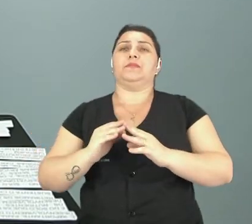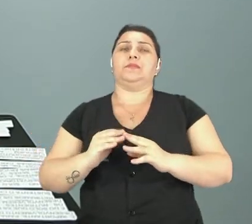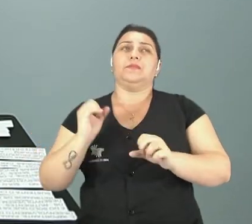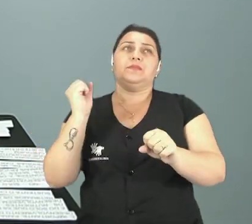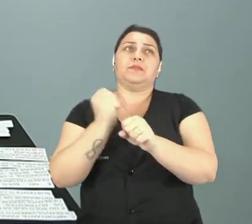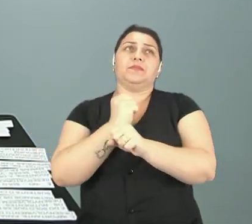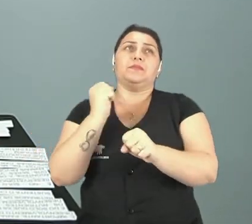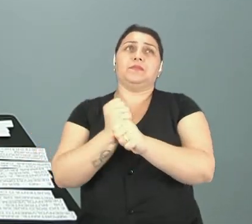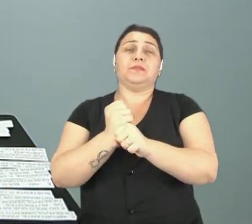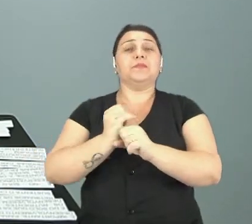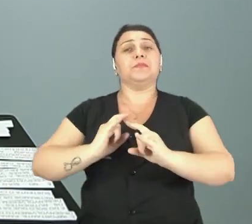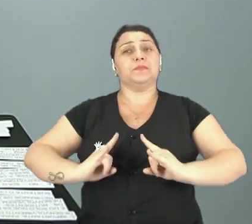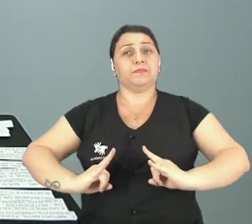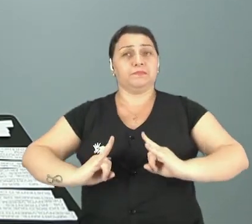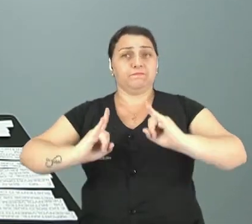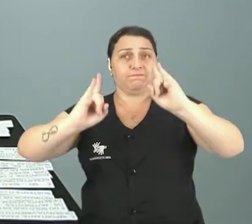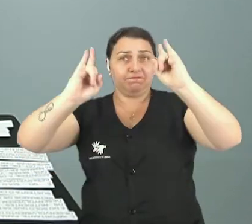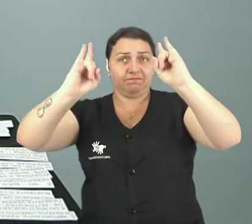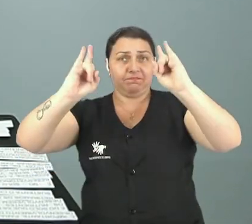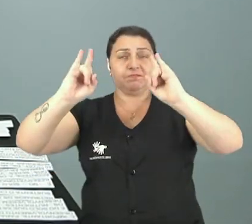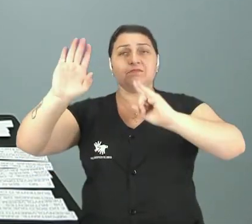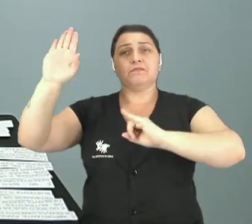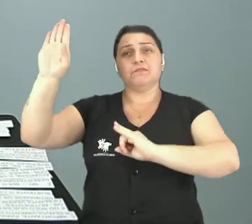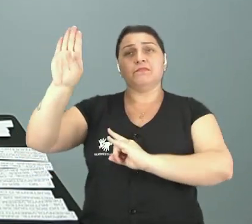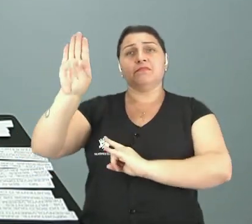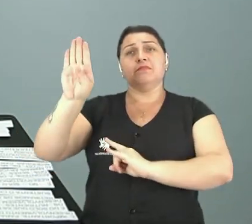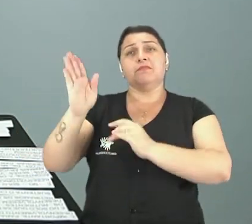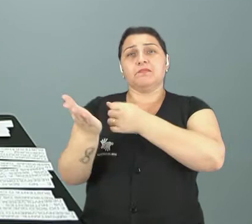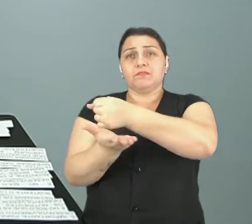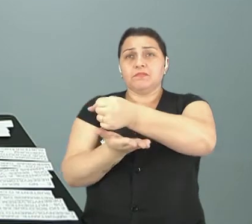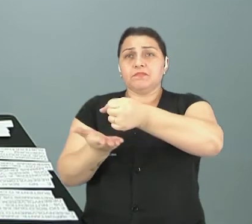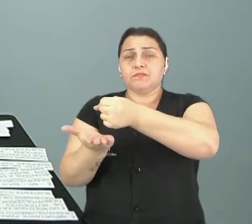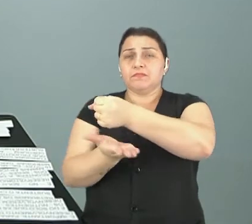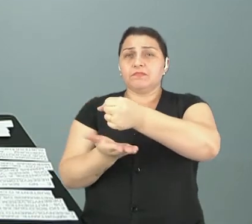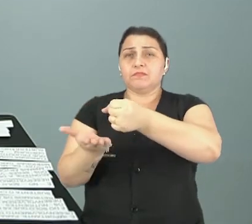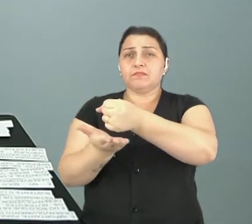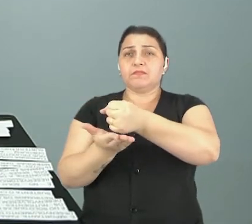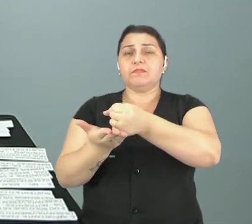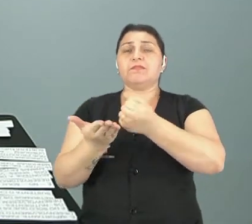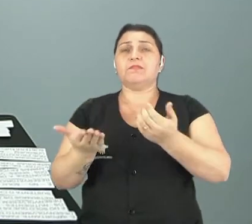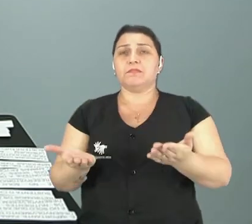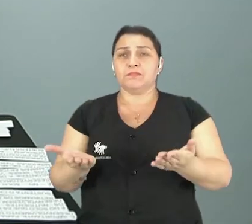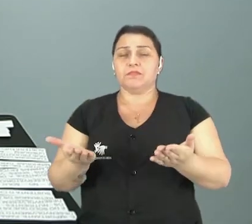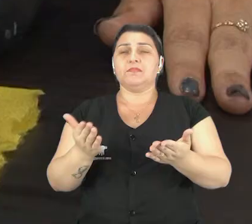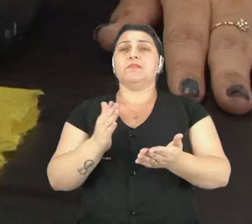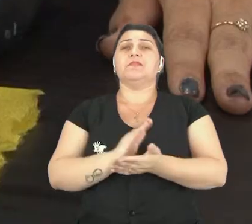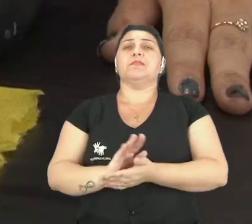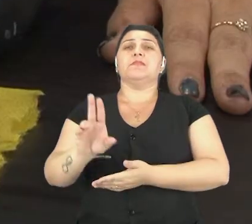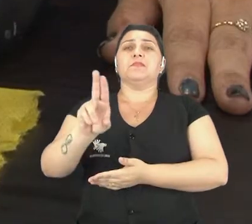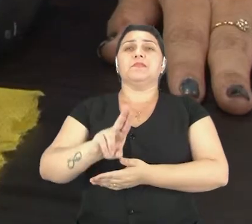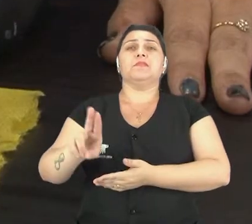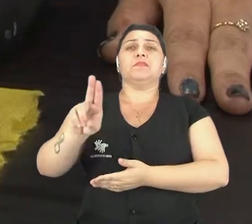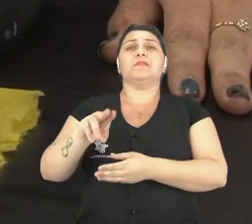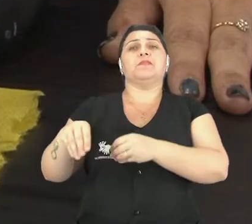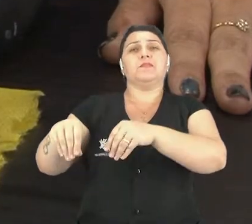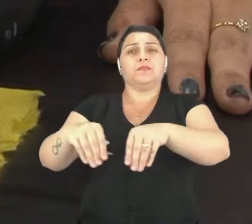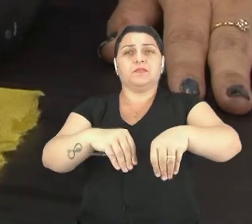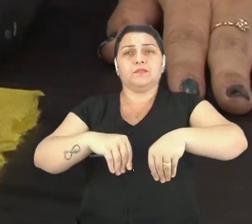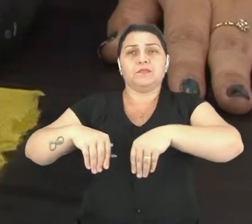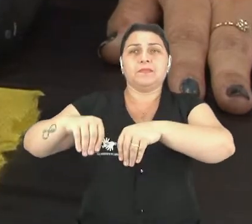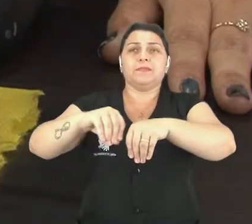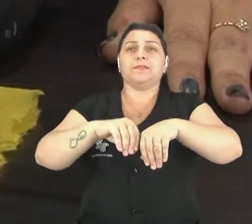por exemplo, de um prédio, né? Ali na base dele vai ser o quê? Vai ser utilizado o